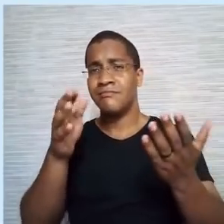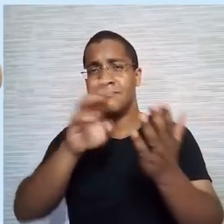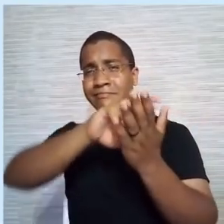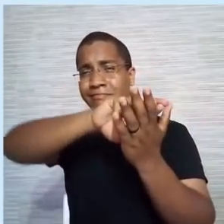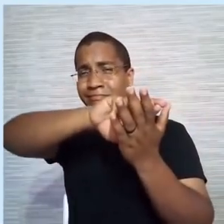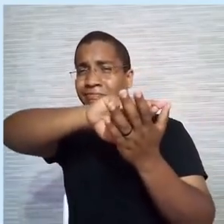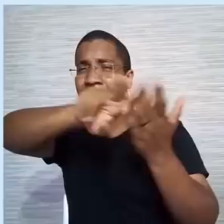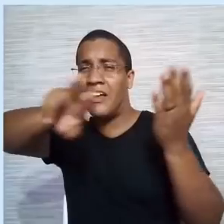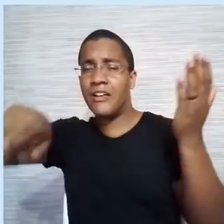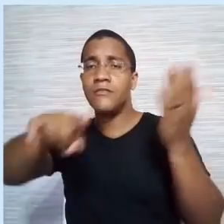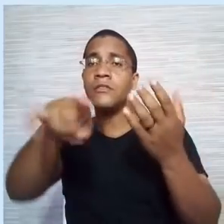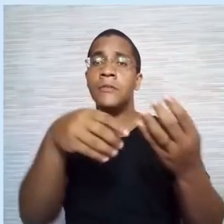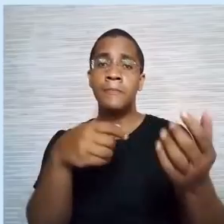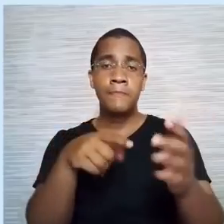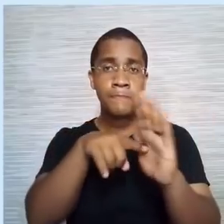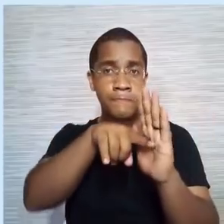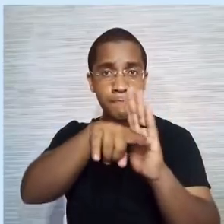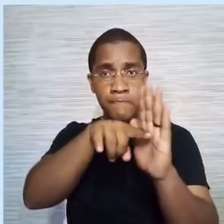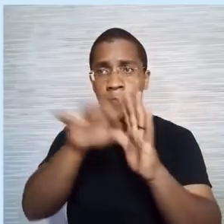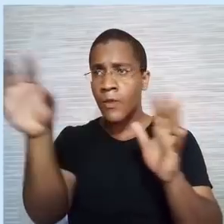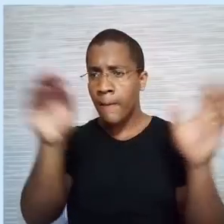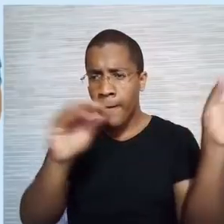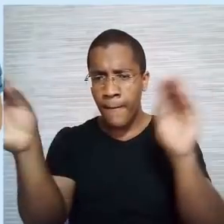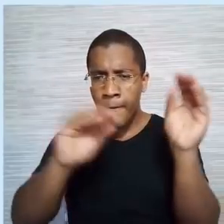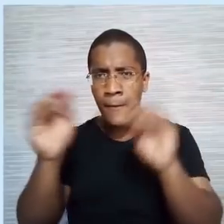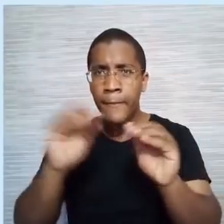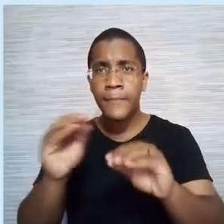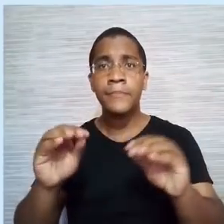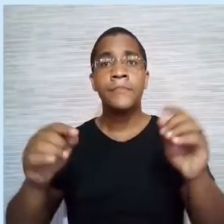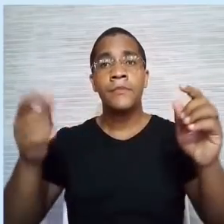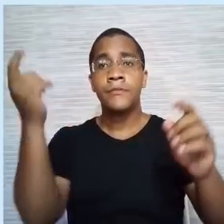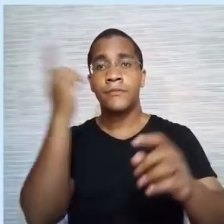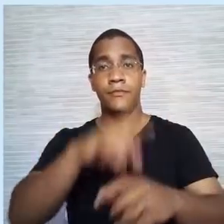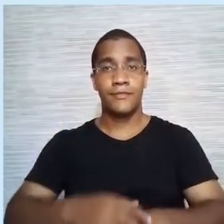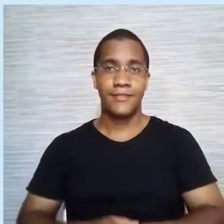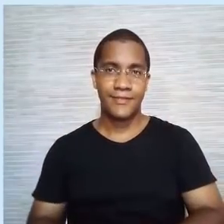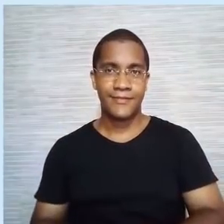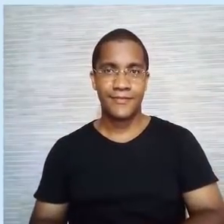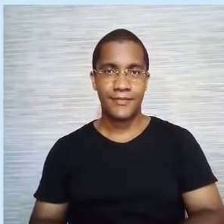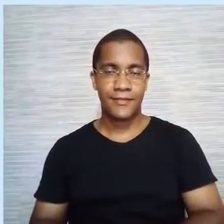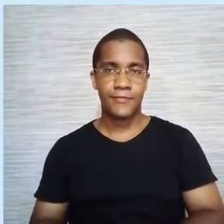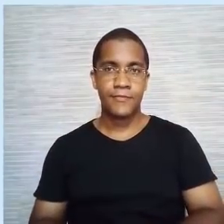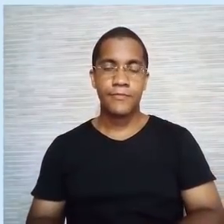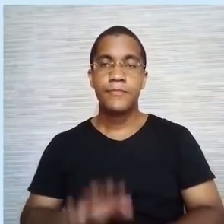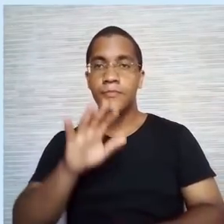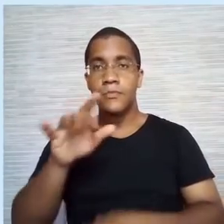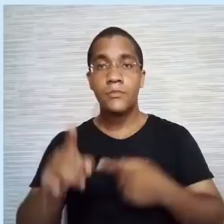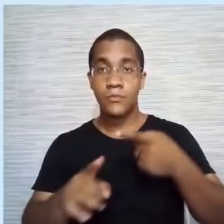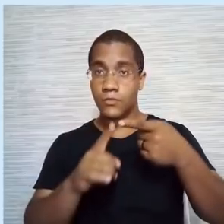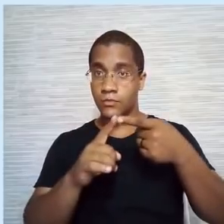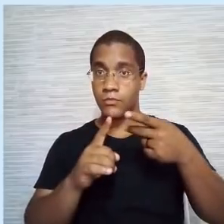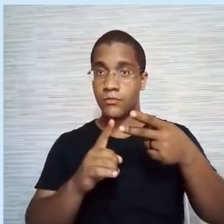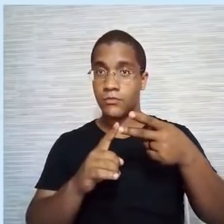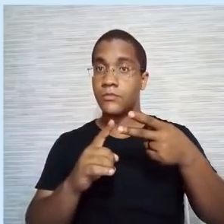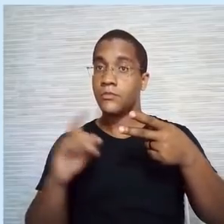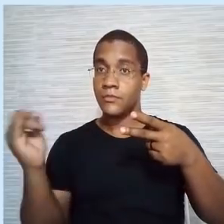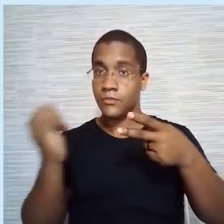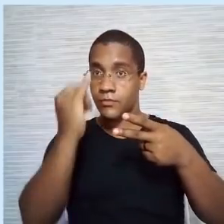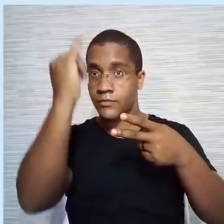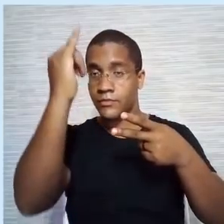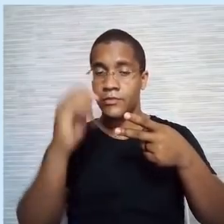vai coletar os dados. Outra questão importante que gostaria de frisar bem agora é o seguinte: os 2 grandes pontos para um